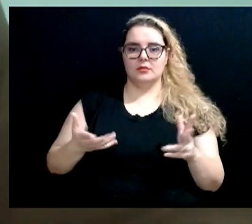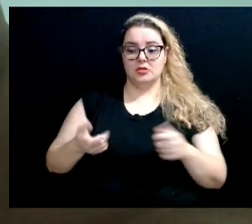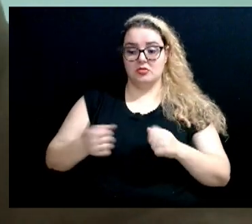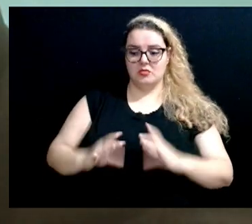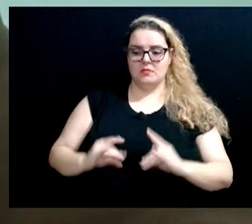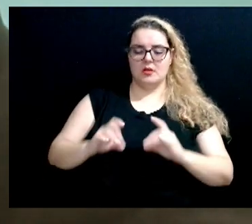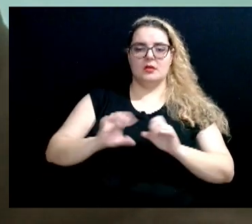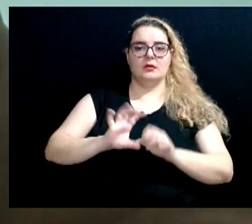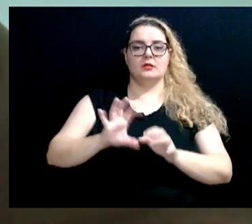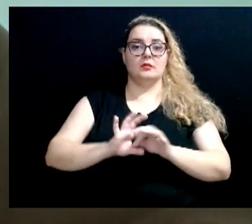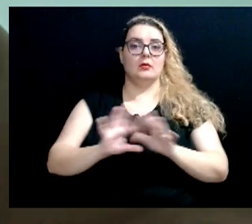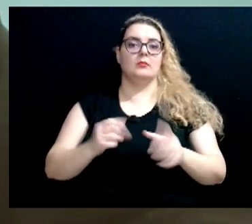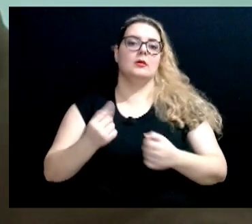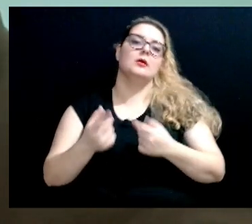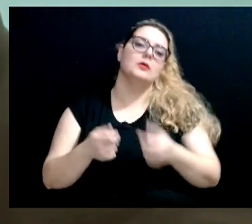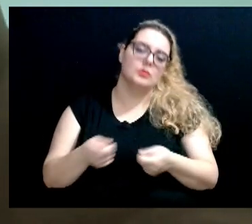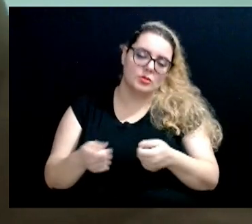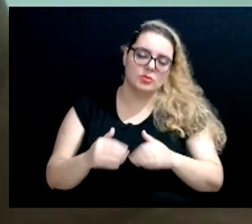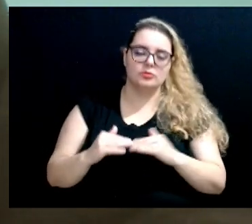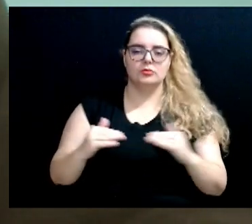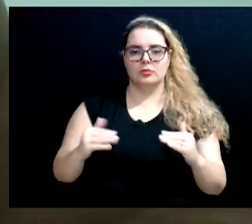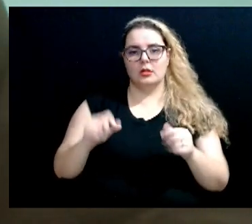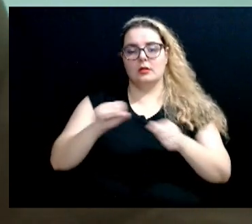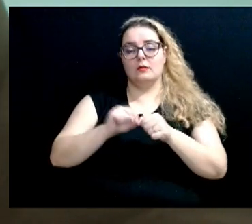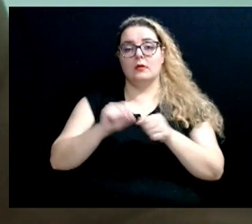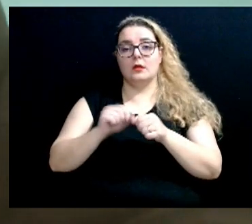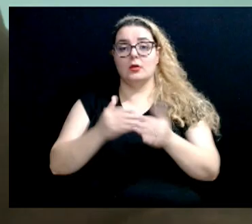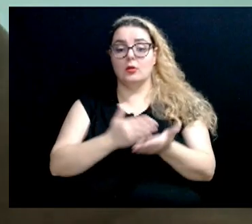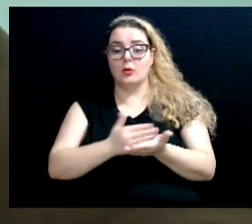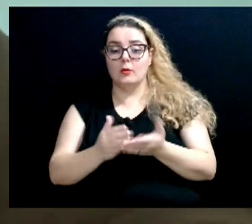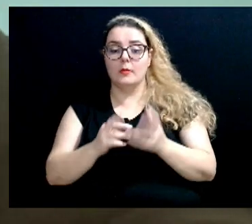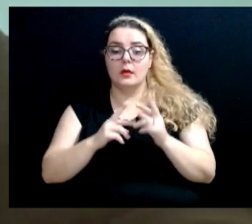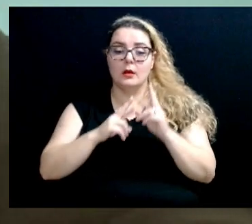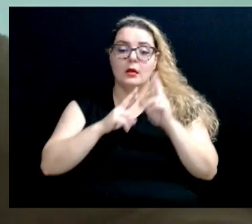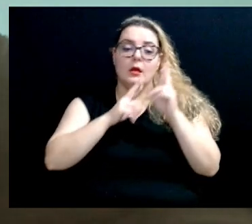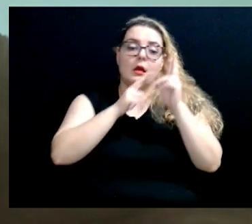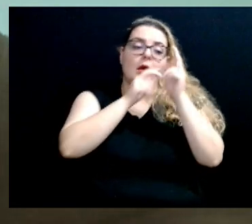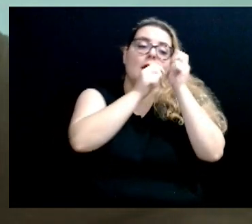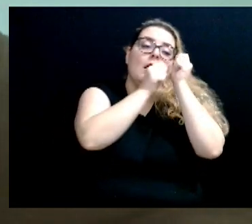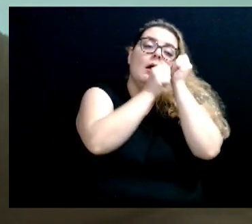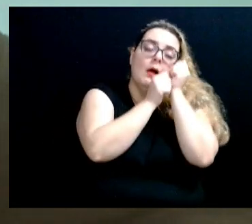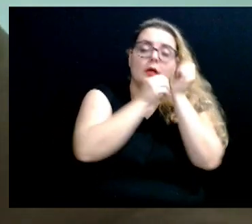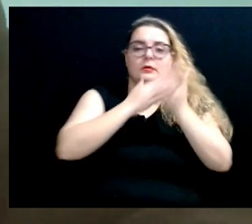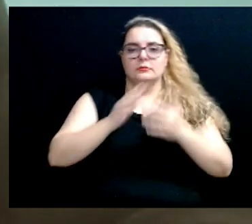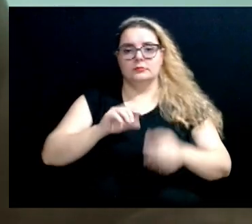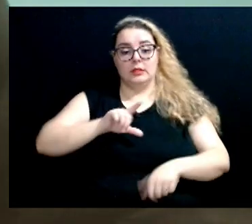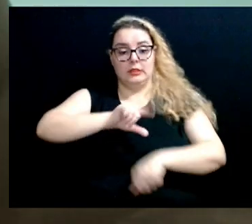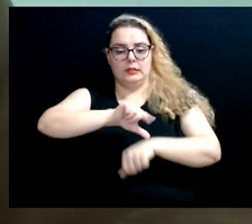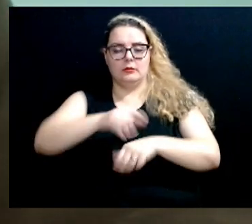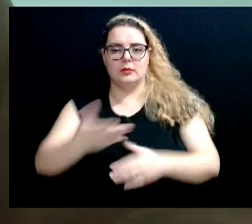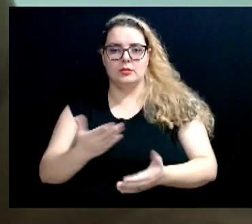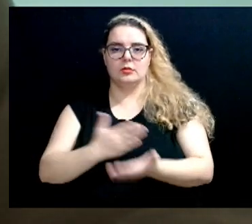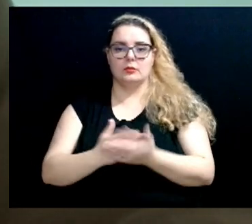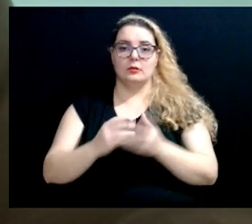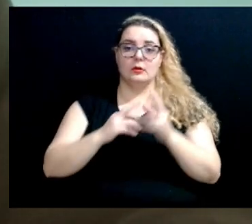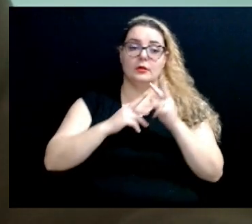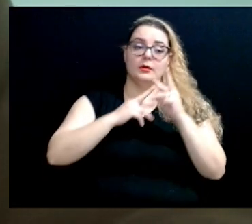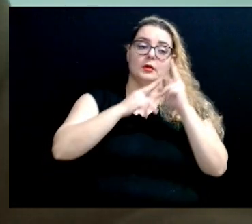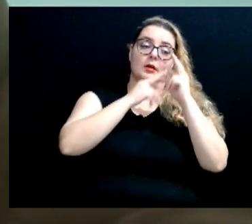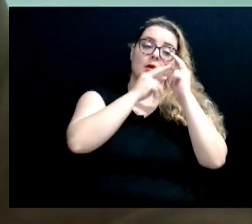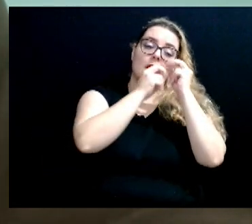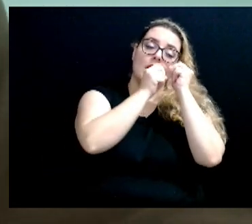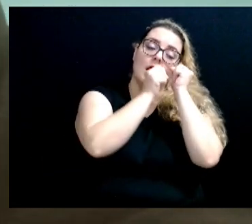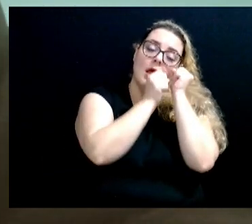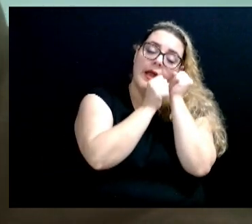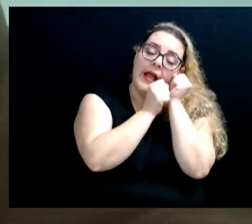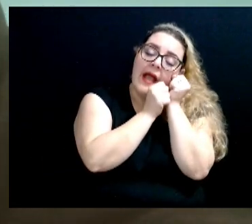alguma maneira e faz com que o início do meu sono possa aí acontecer. Já comecei meu sono, e aí eu retomo a